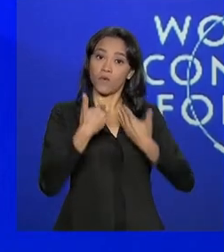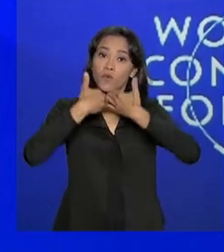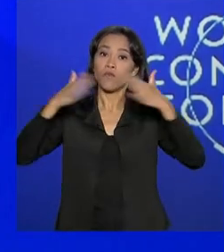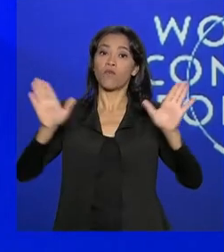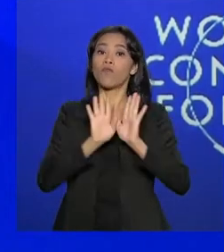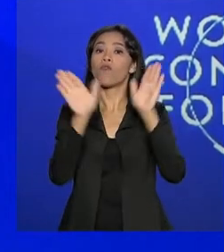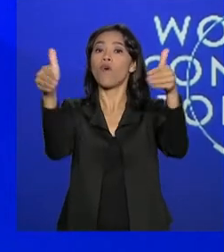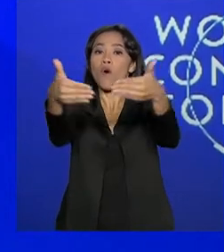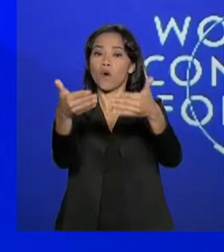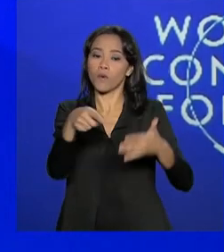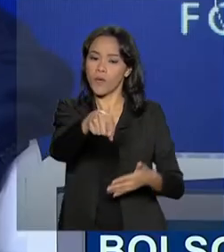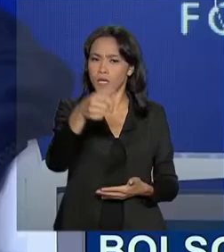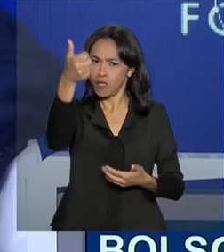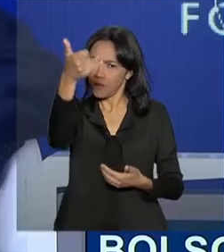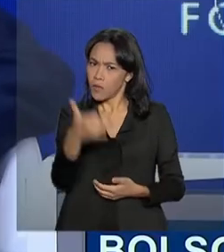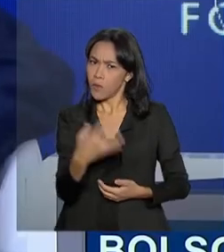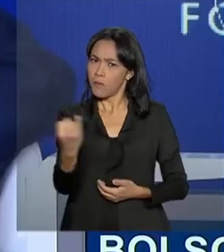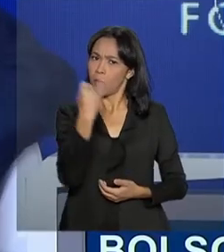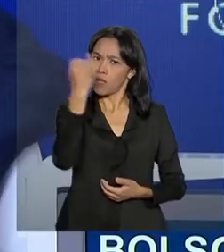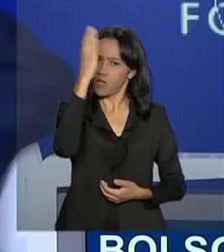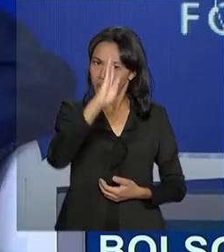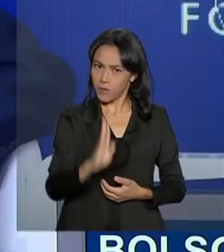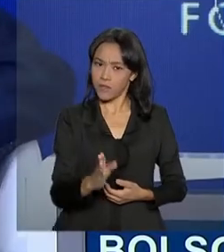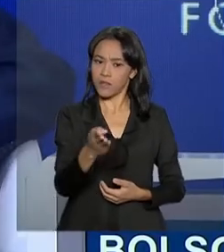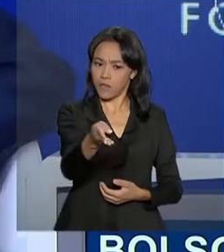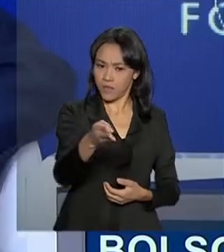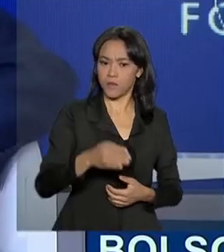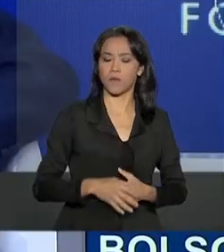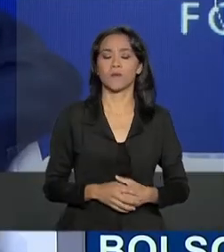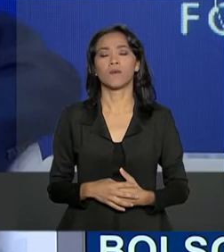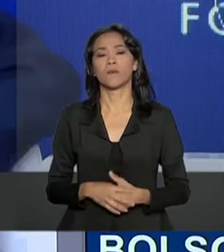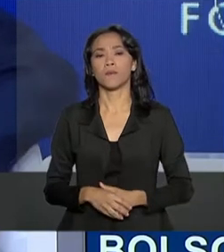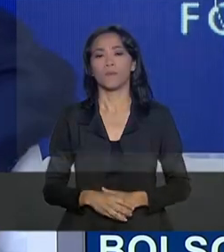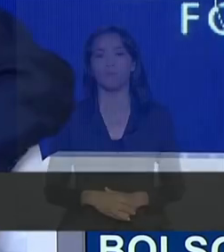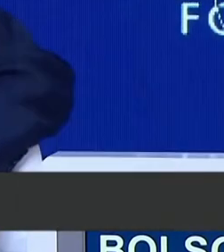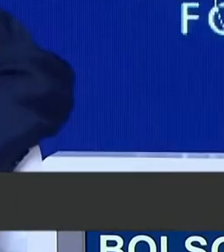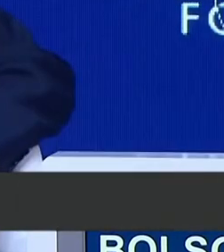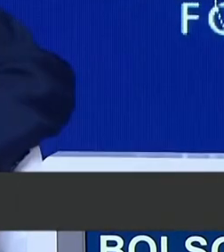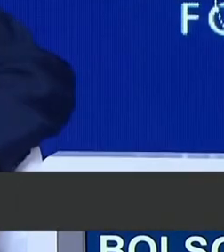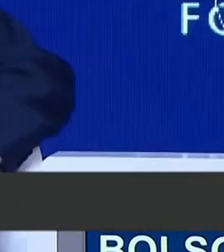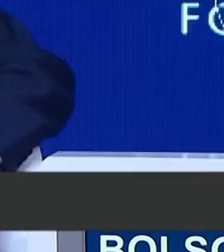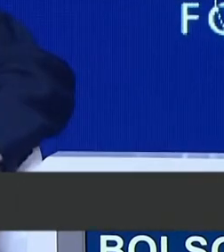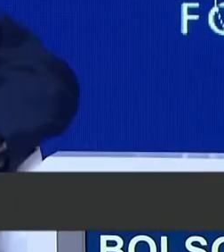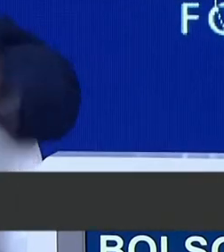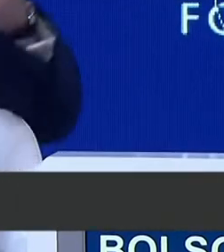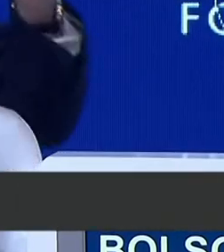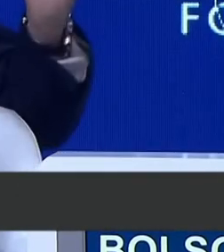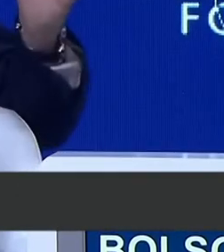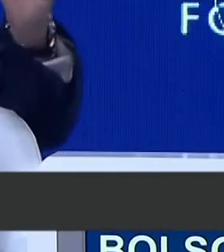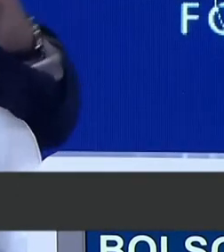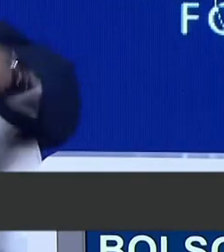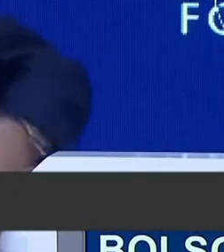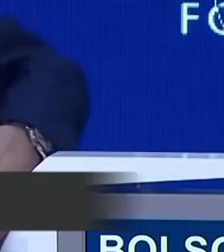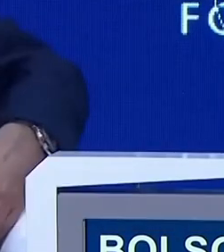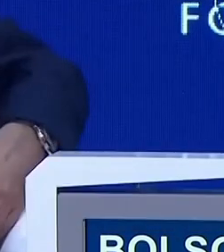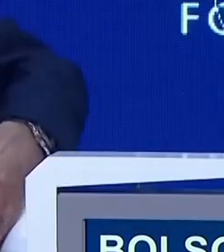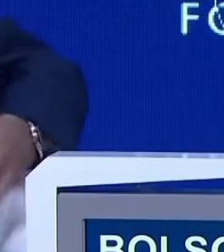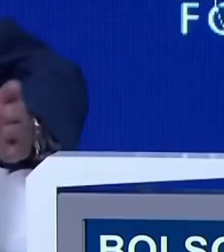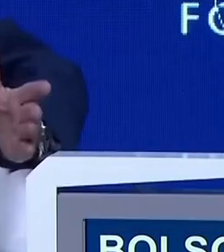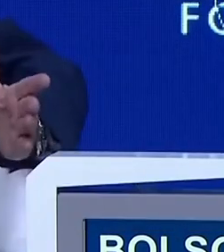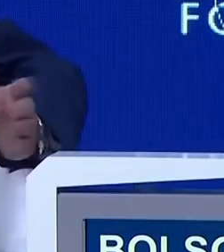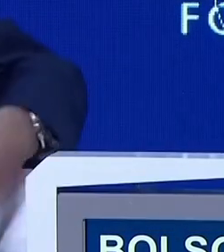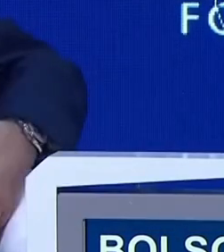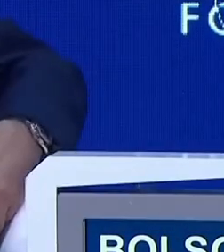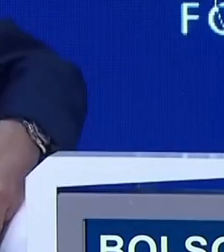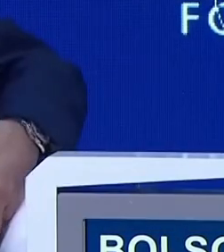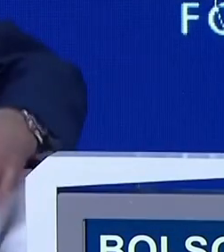ressaltou a importância do Brasil. I think Brazil is important for the world. It's a great country. It's